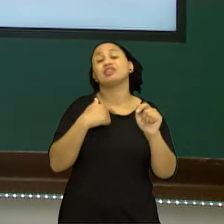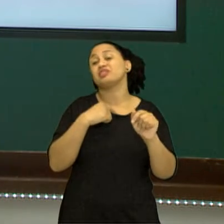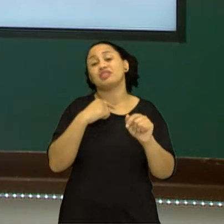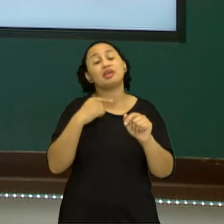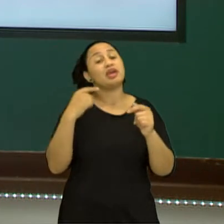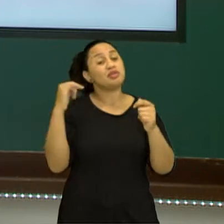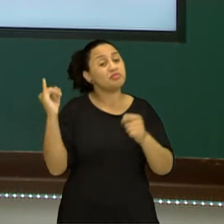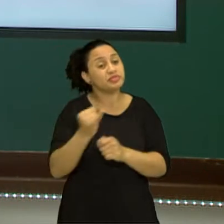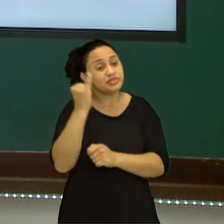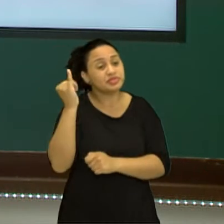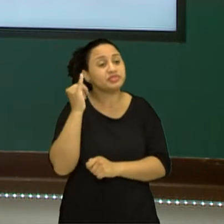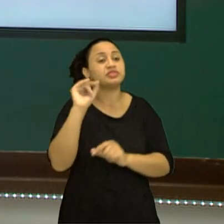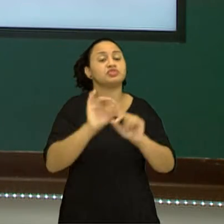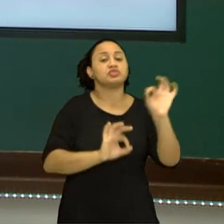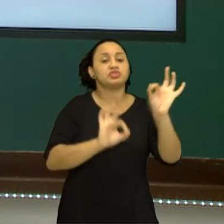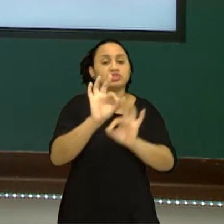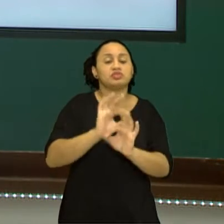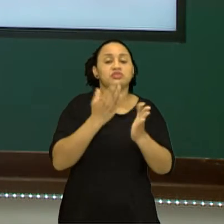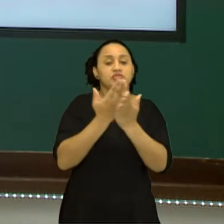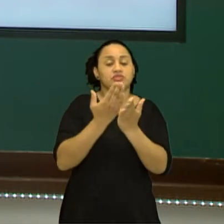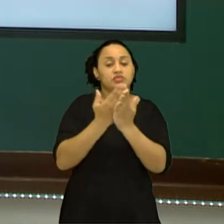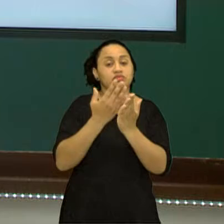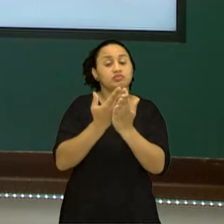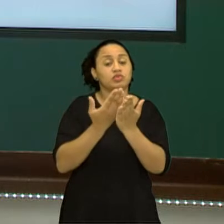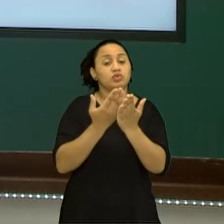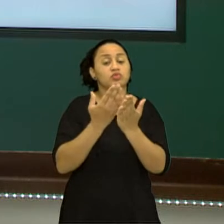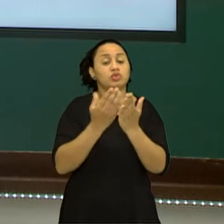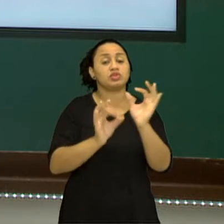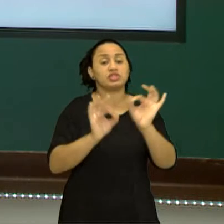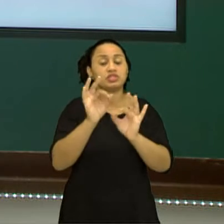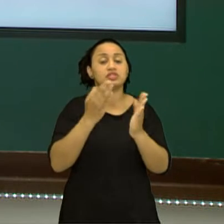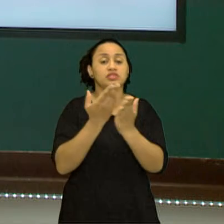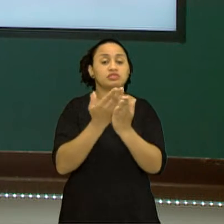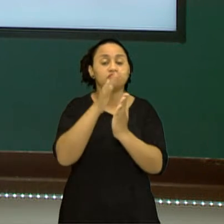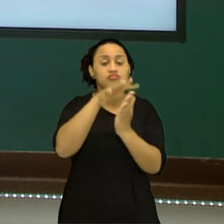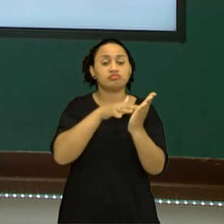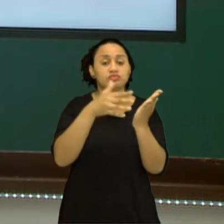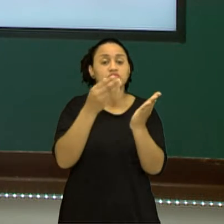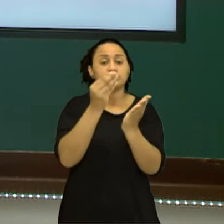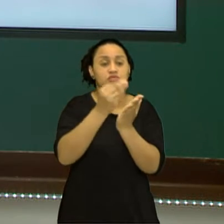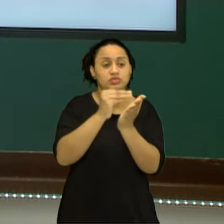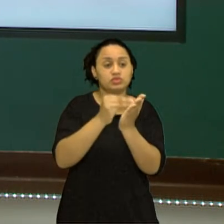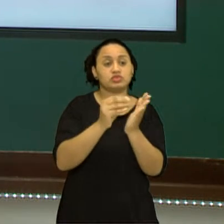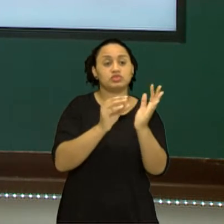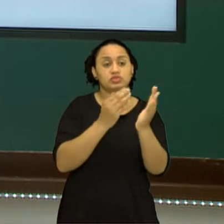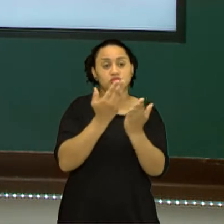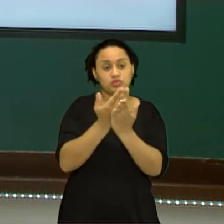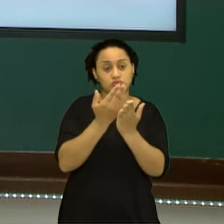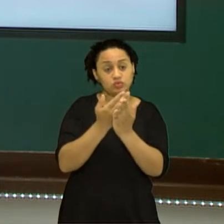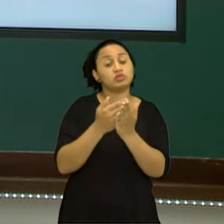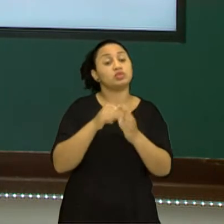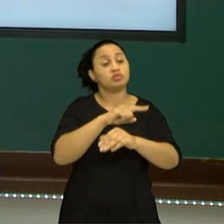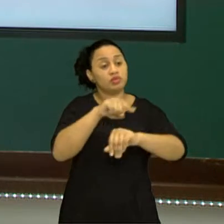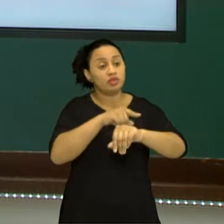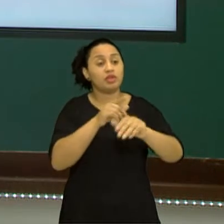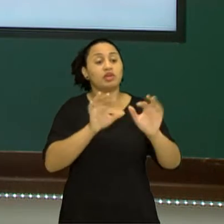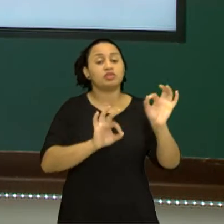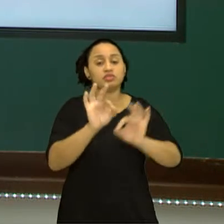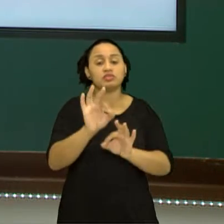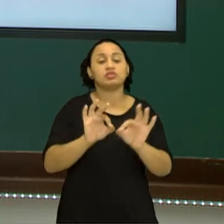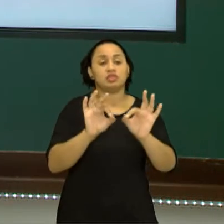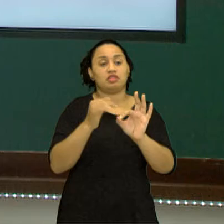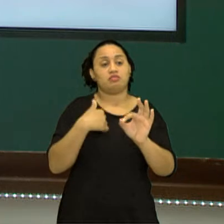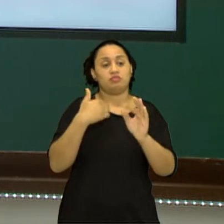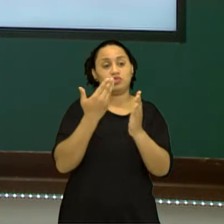indispensável na organização de uma rotina de estudos, né? Contar o tempo e otimizá-lo nos estudos sempre foi uma